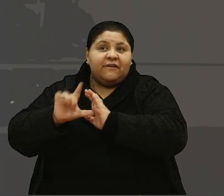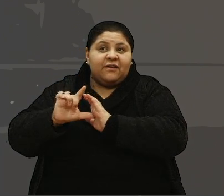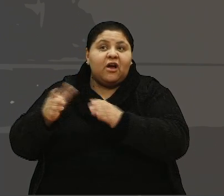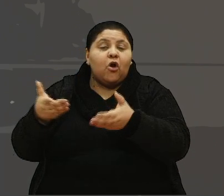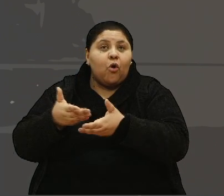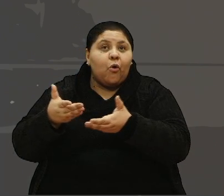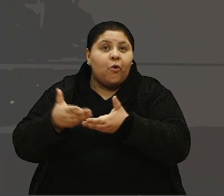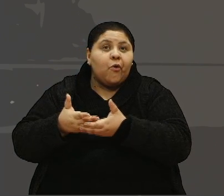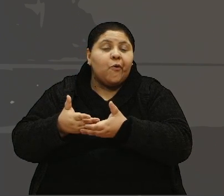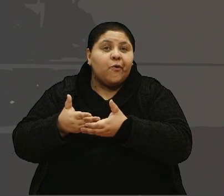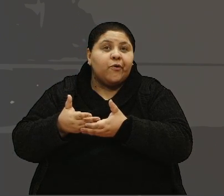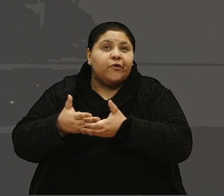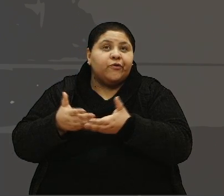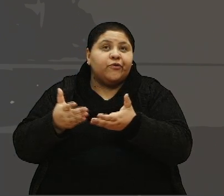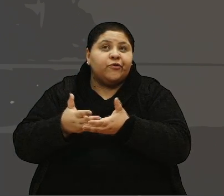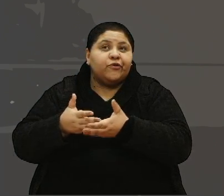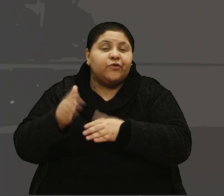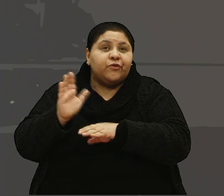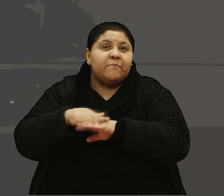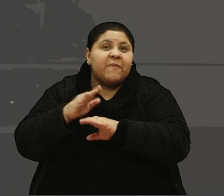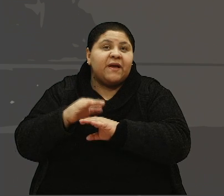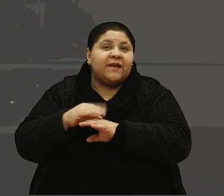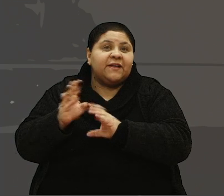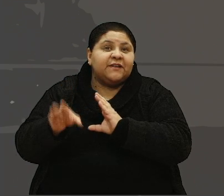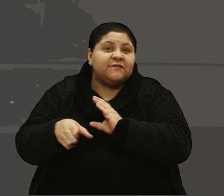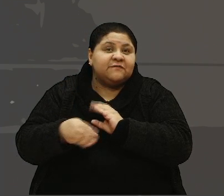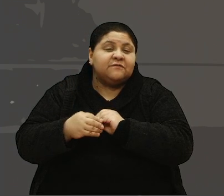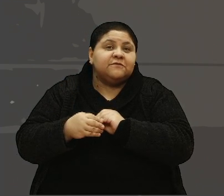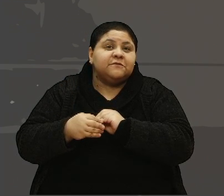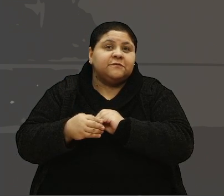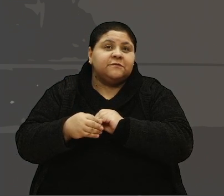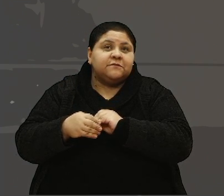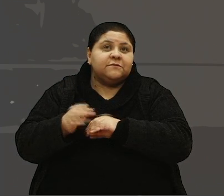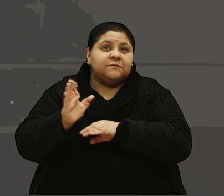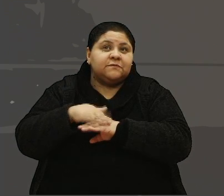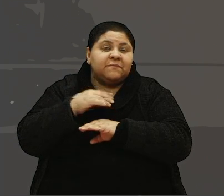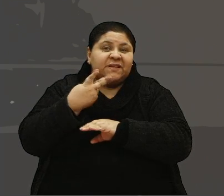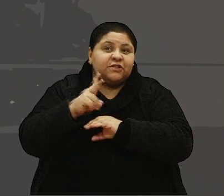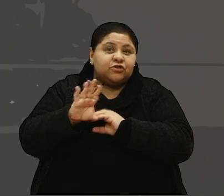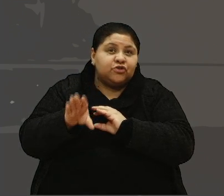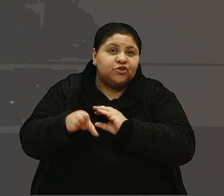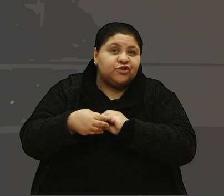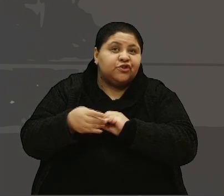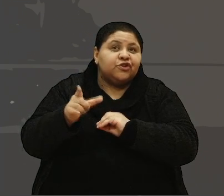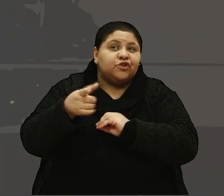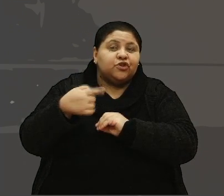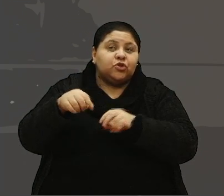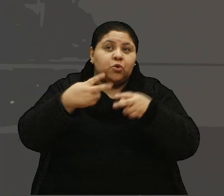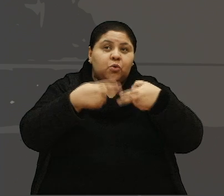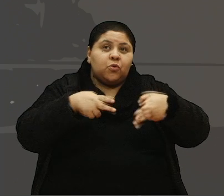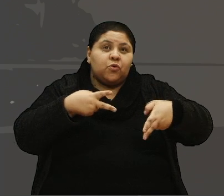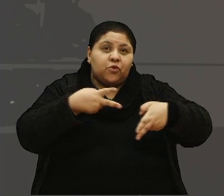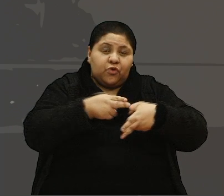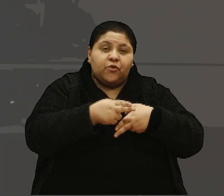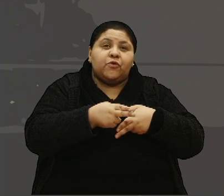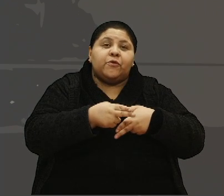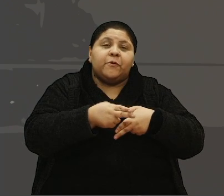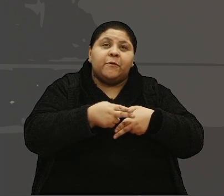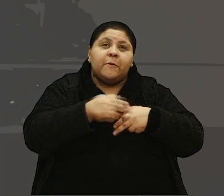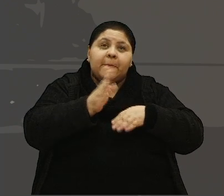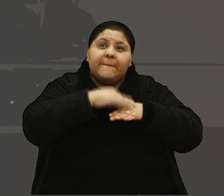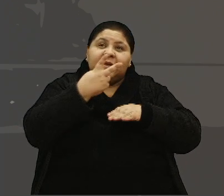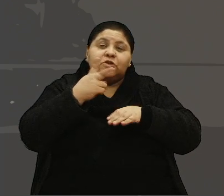agora já tem mais uma encaminhada, mais 2 encaminhadas. Nós vamos inaugurar mais 2